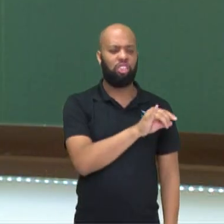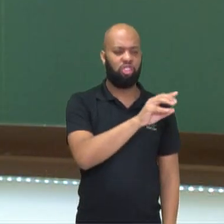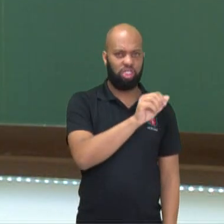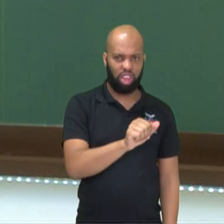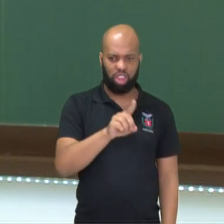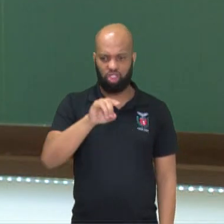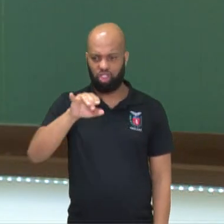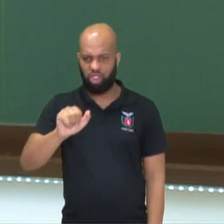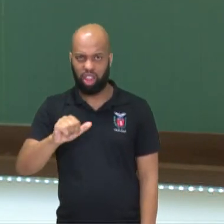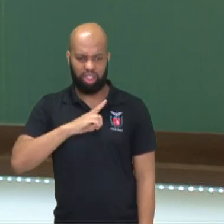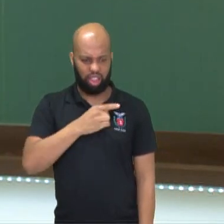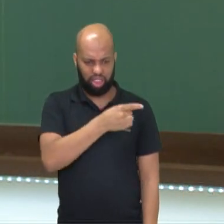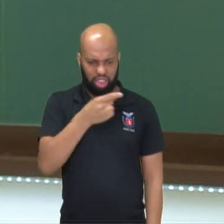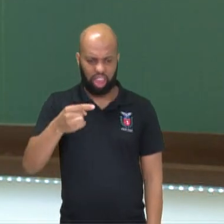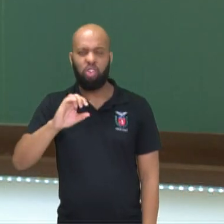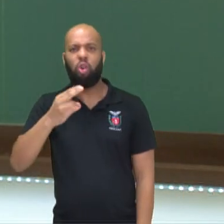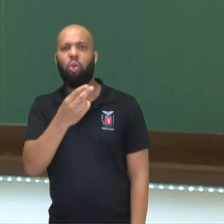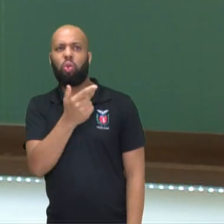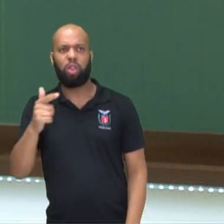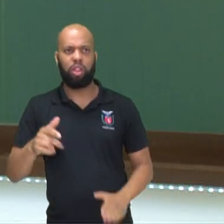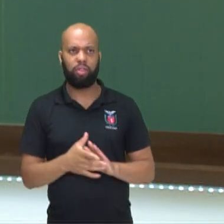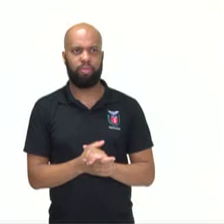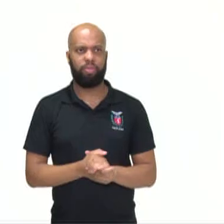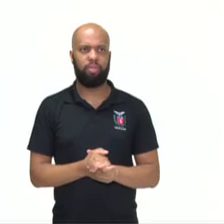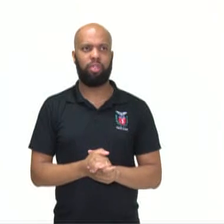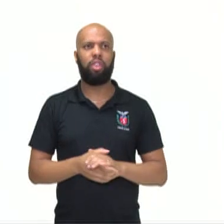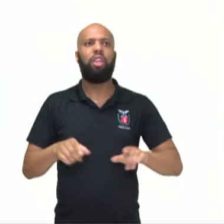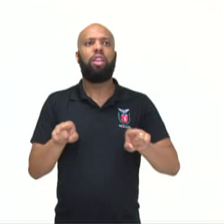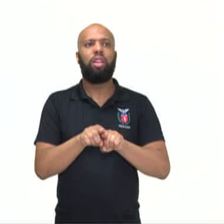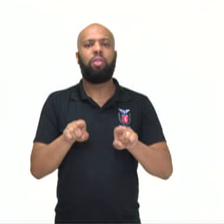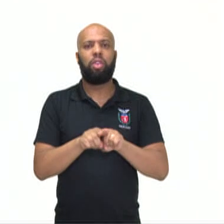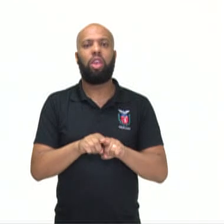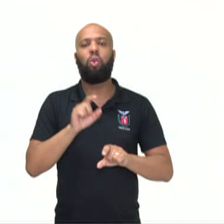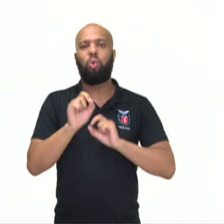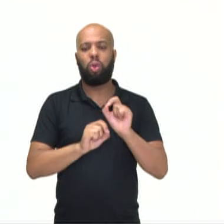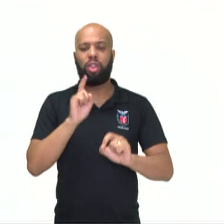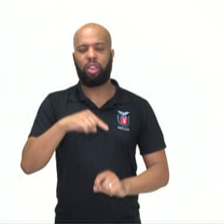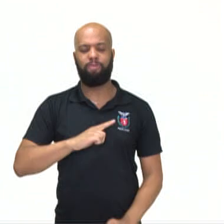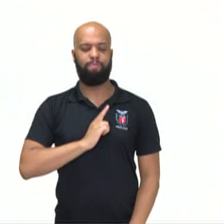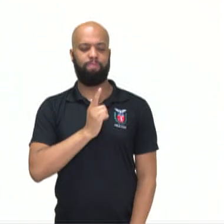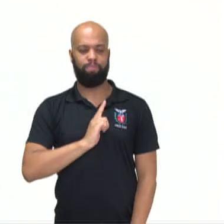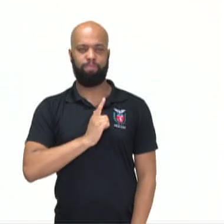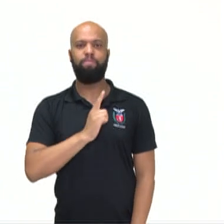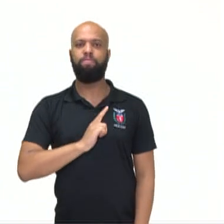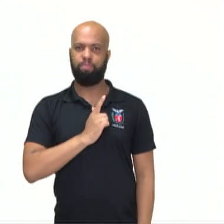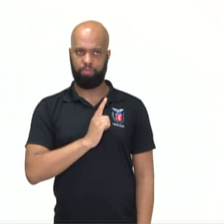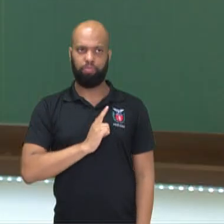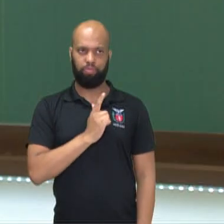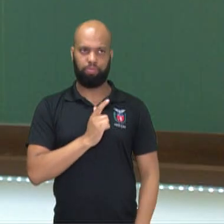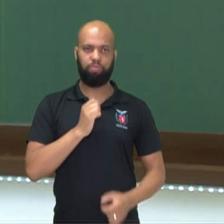dia? E a ortografia que dá conta do recado para nos auxiliar.